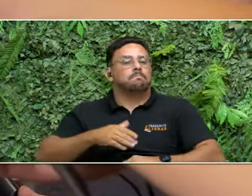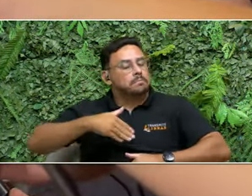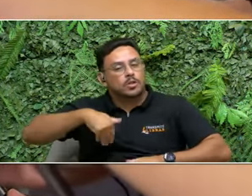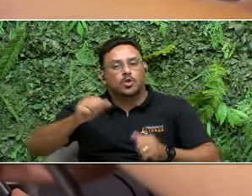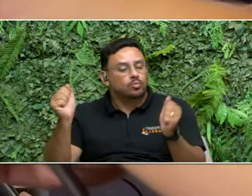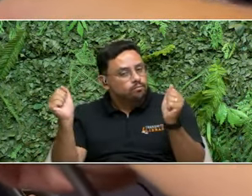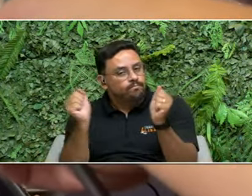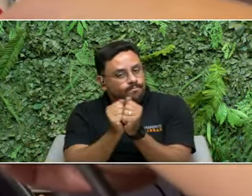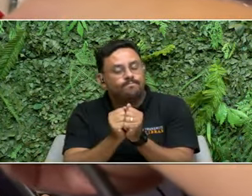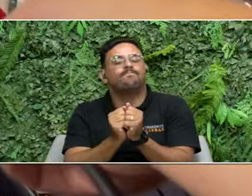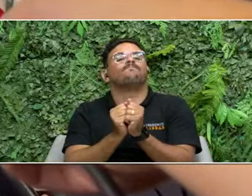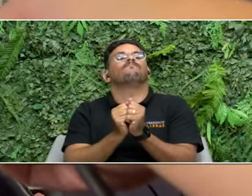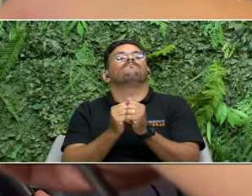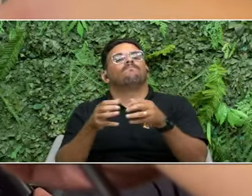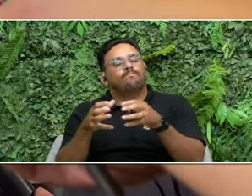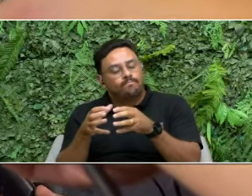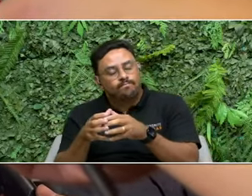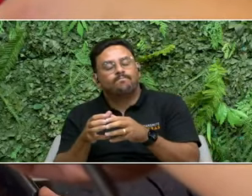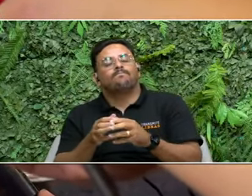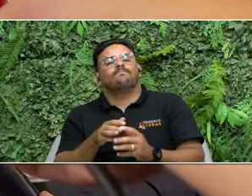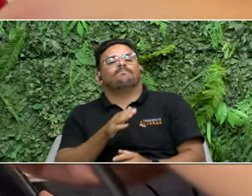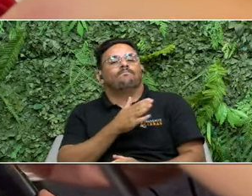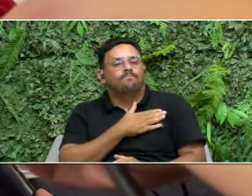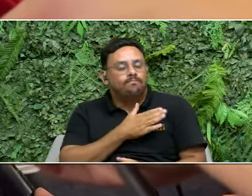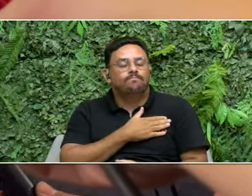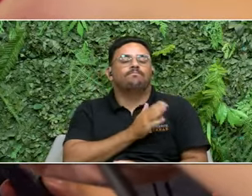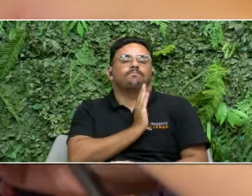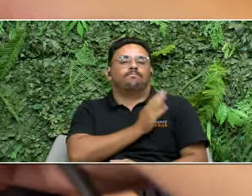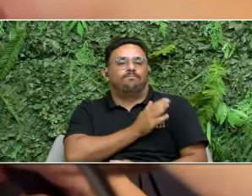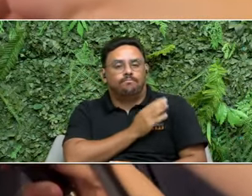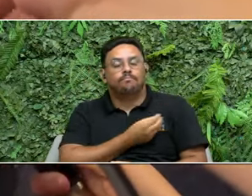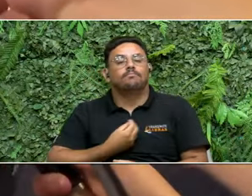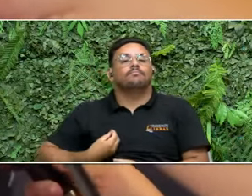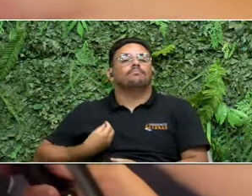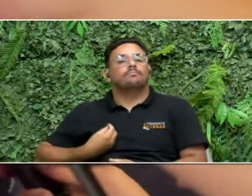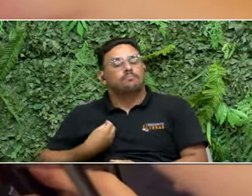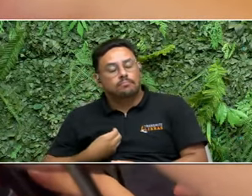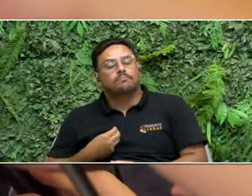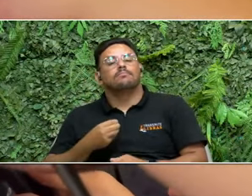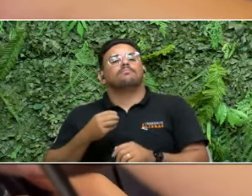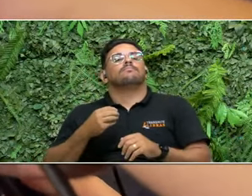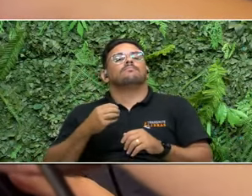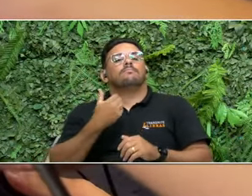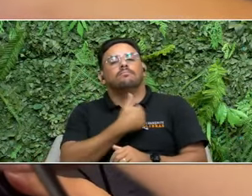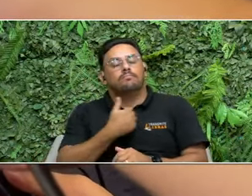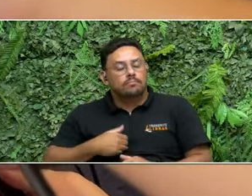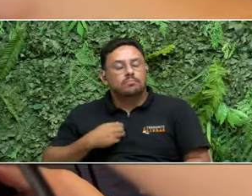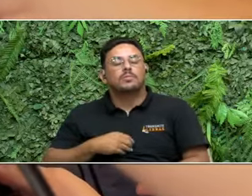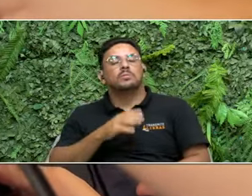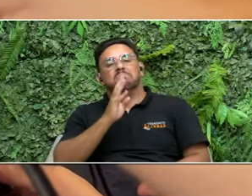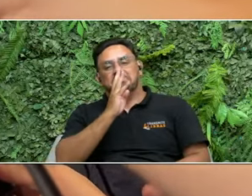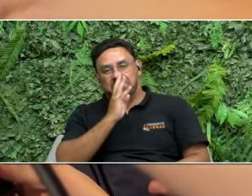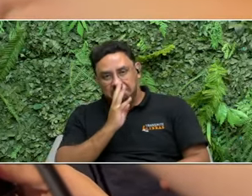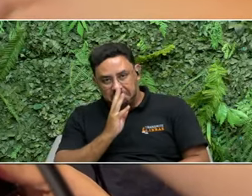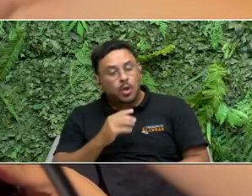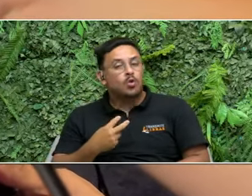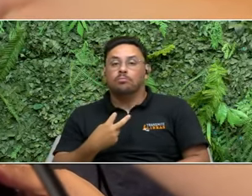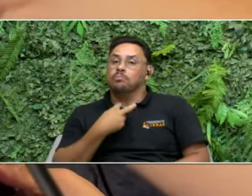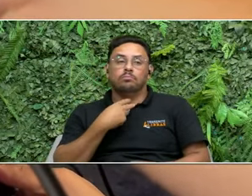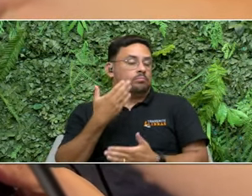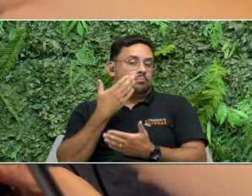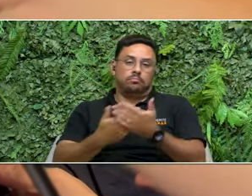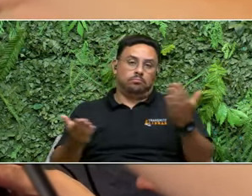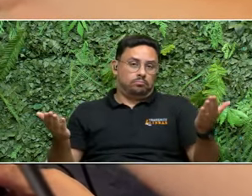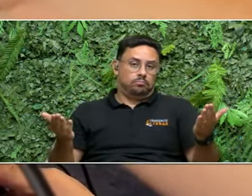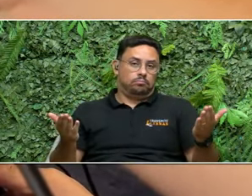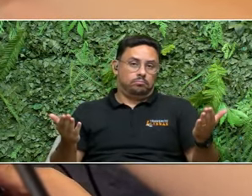no no peito no coração vive o Atlético e foi uma das coisas que eu mais admirei a gente não pode perder isso não